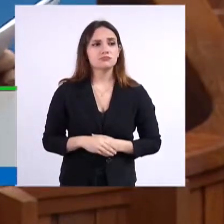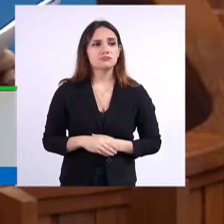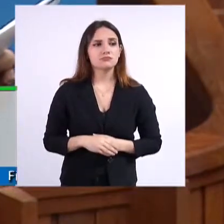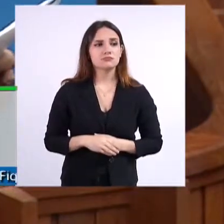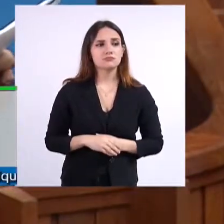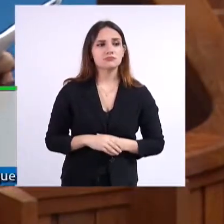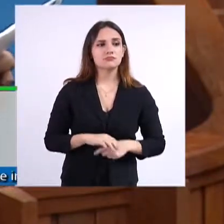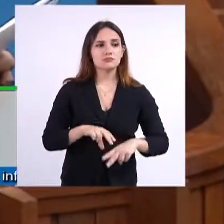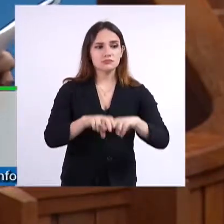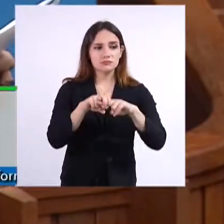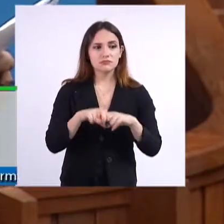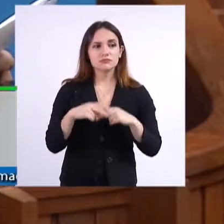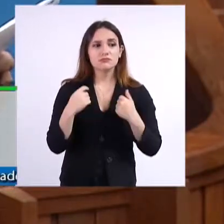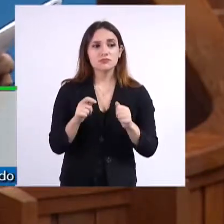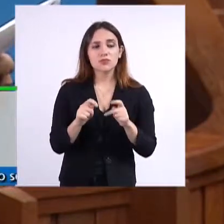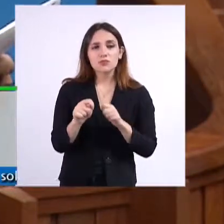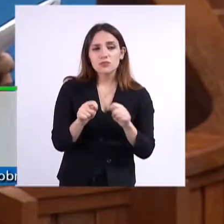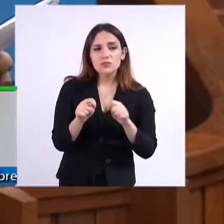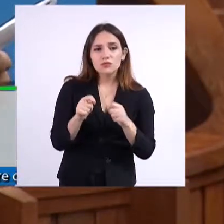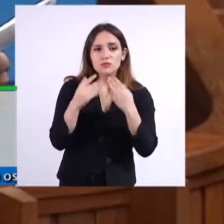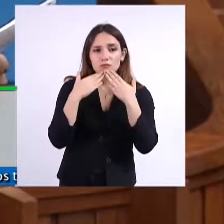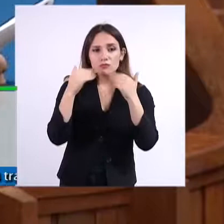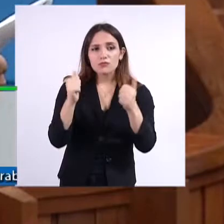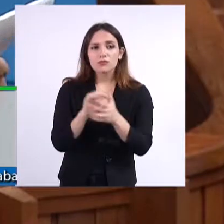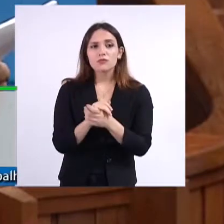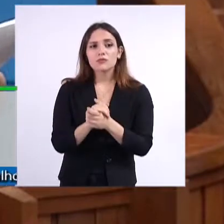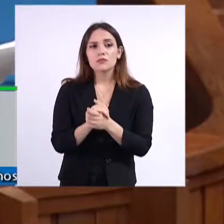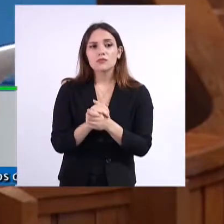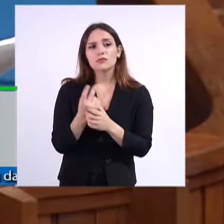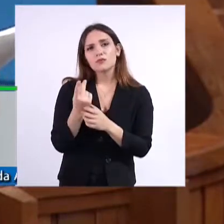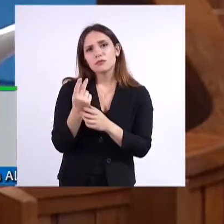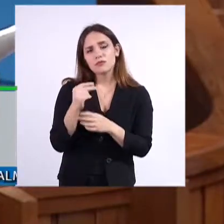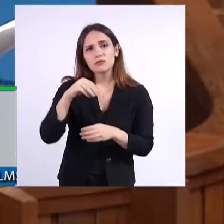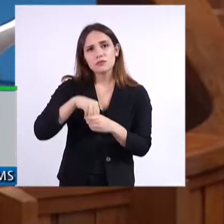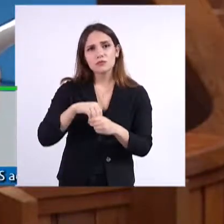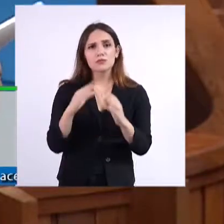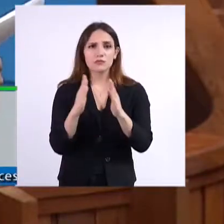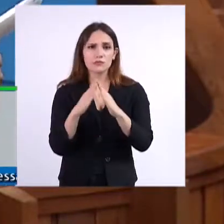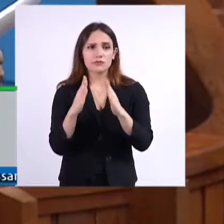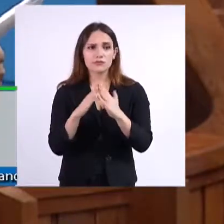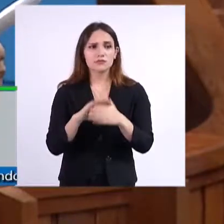Portanto, precisamos gerenciar melhor o custo da energia em nossas casas,